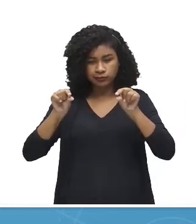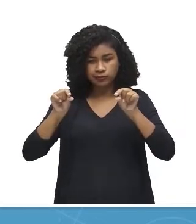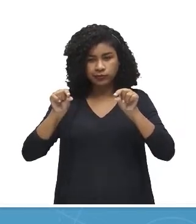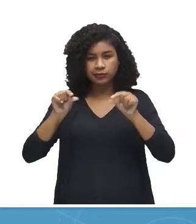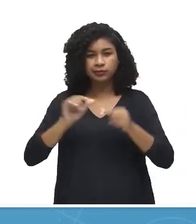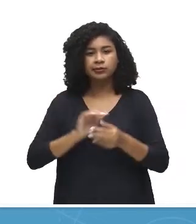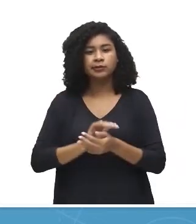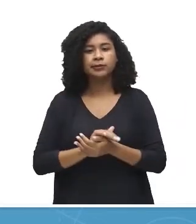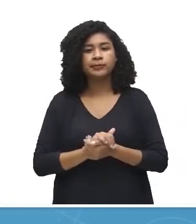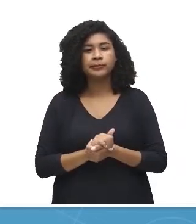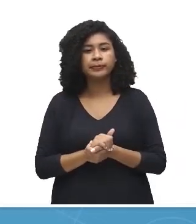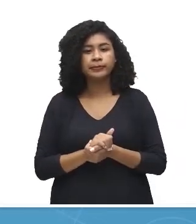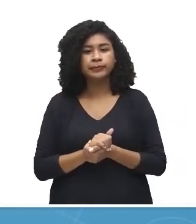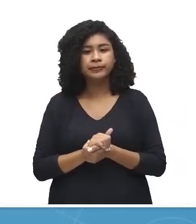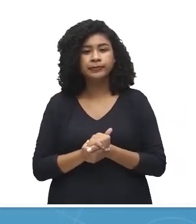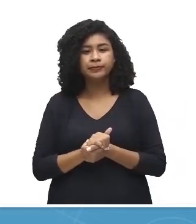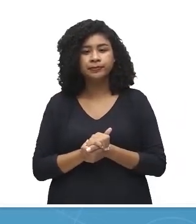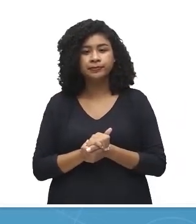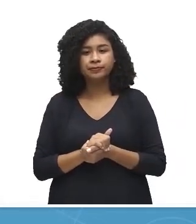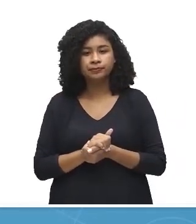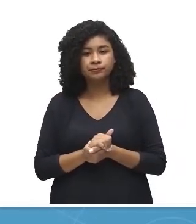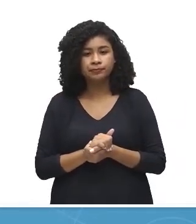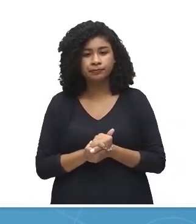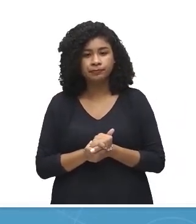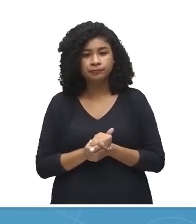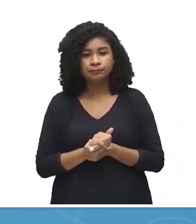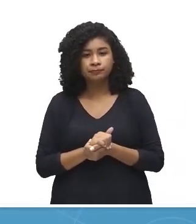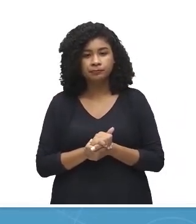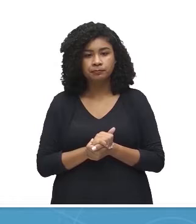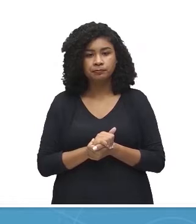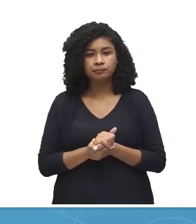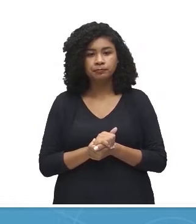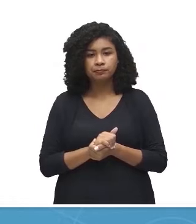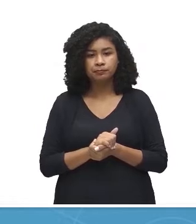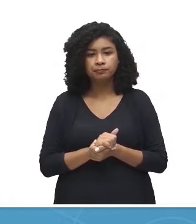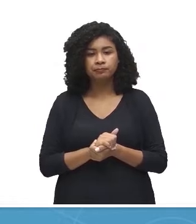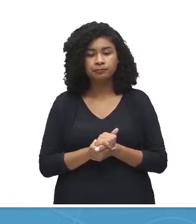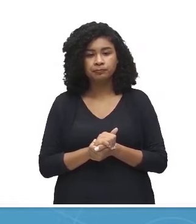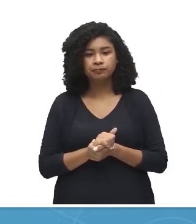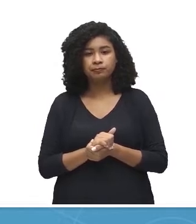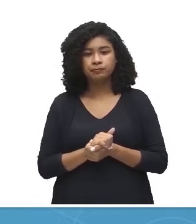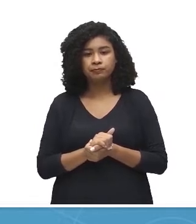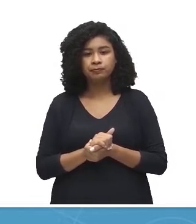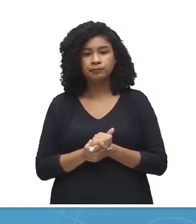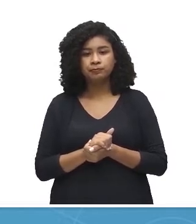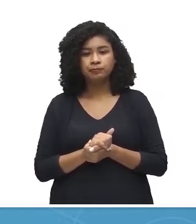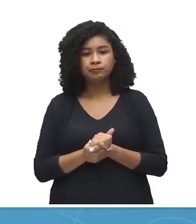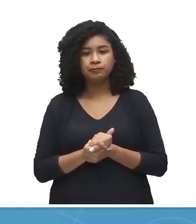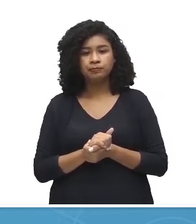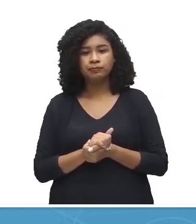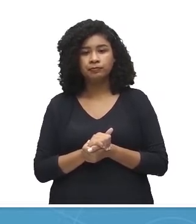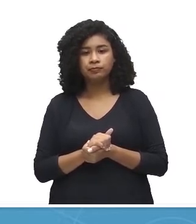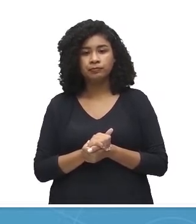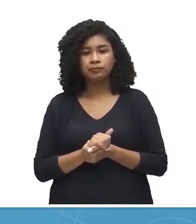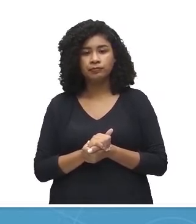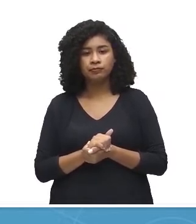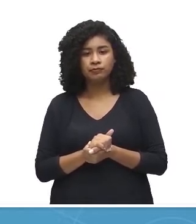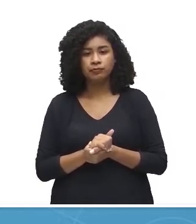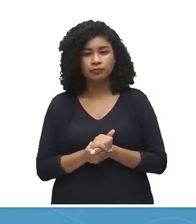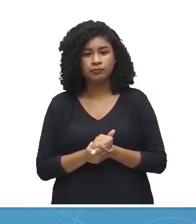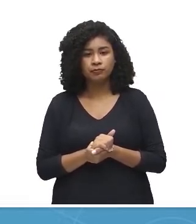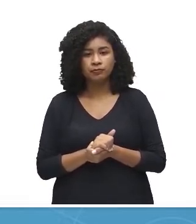aquela camada. Temos aqui o colunar, temos o estratificado cúbico, várias camadas, tá? E temos